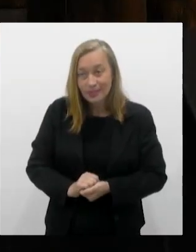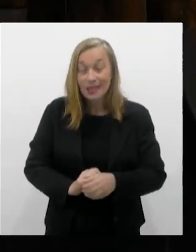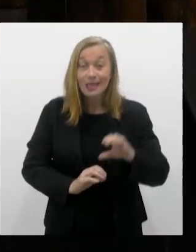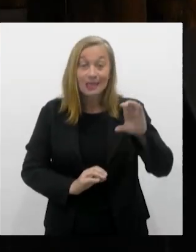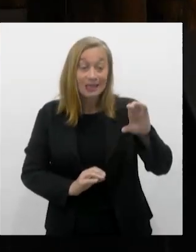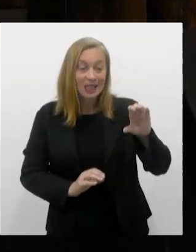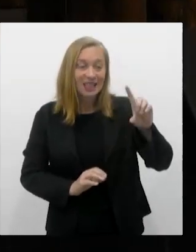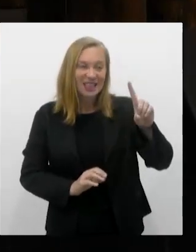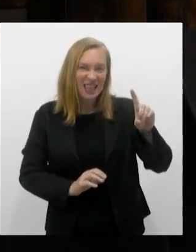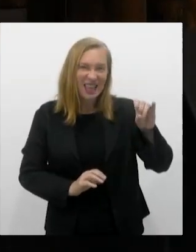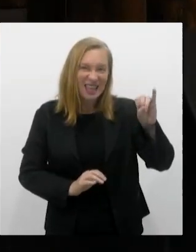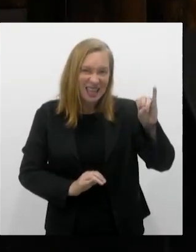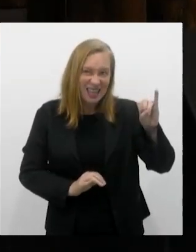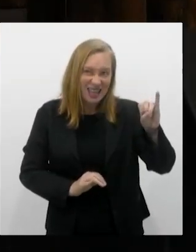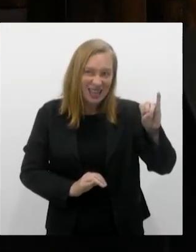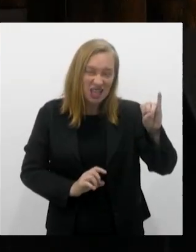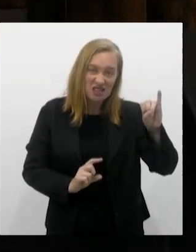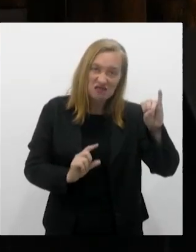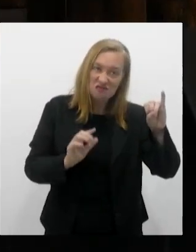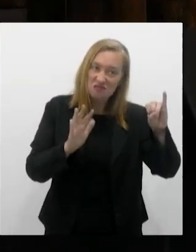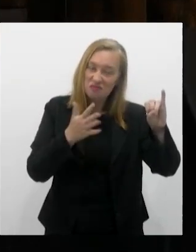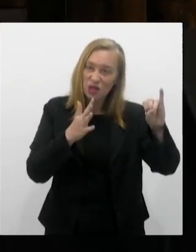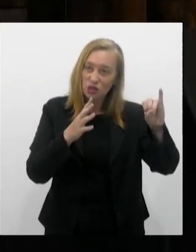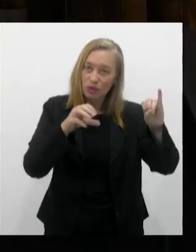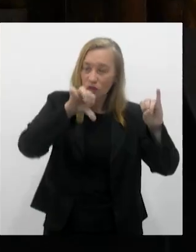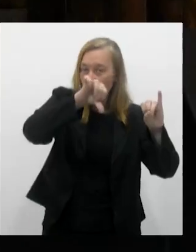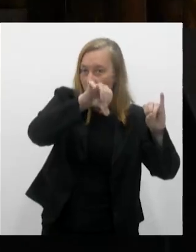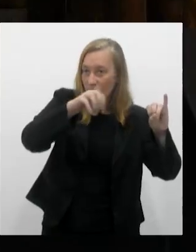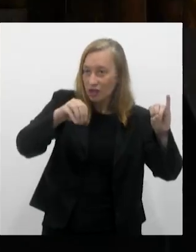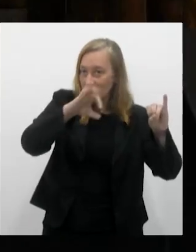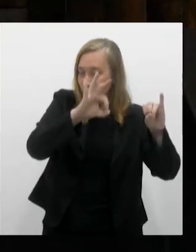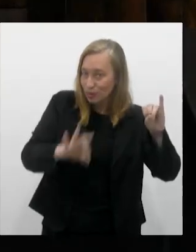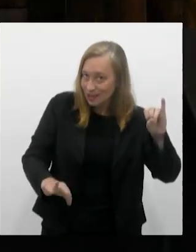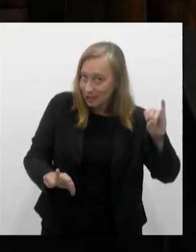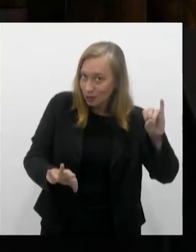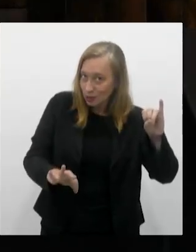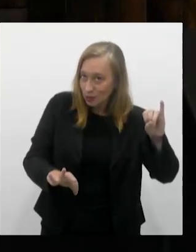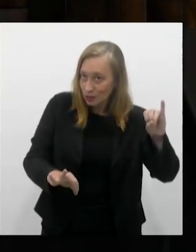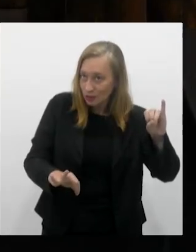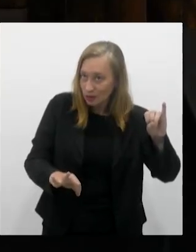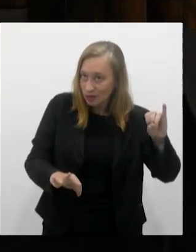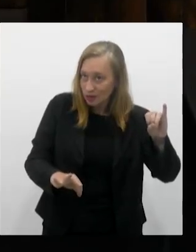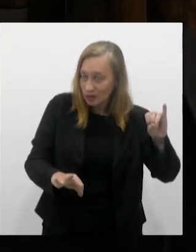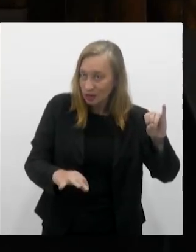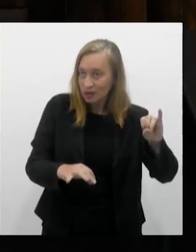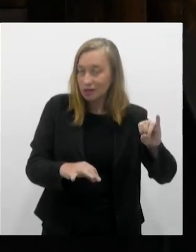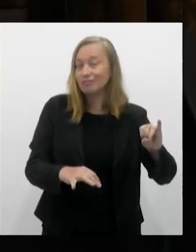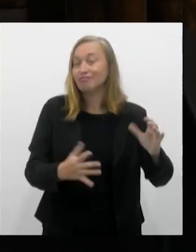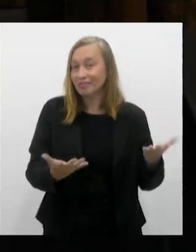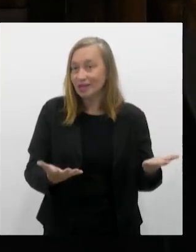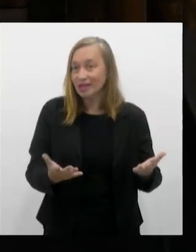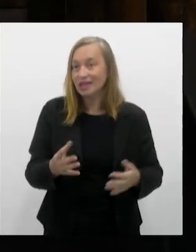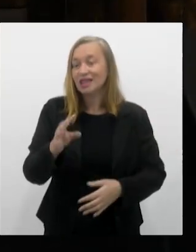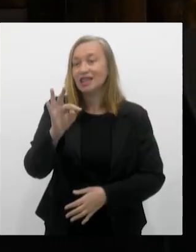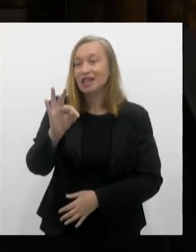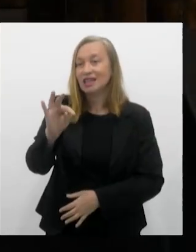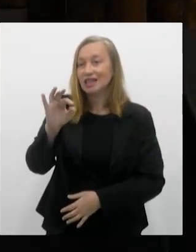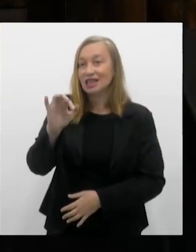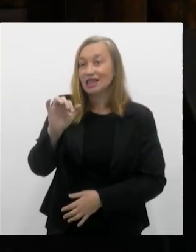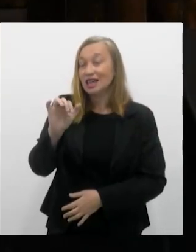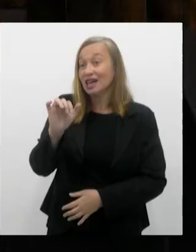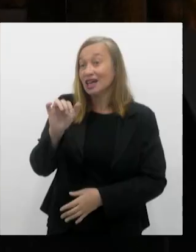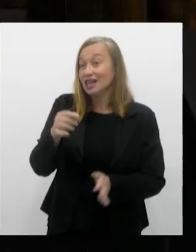CDI vale 90%, mais ou menos, da taxa Selic. A